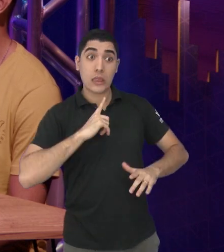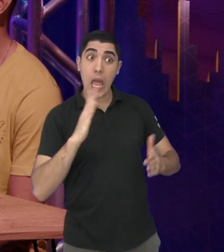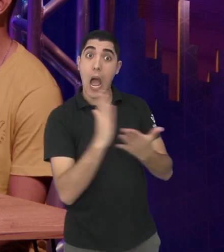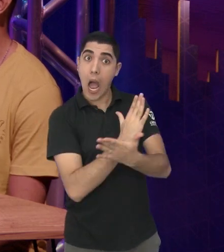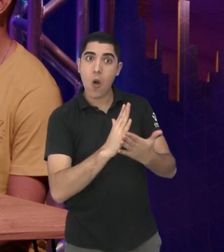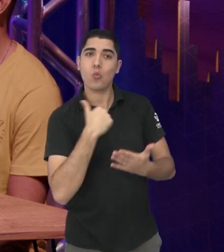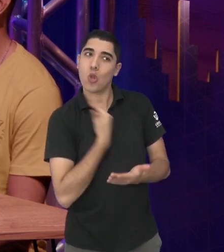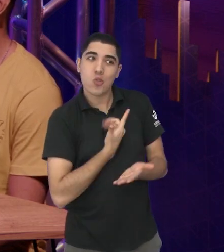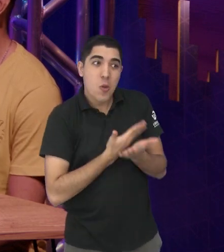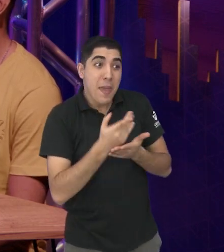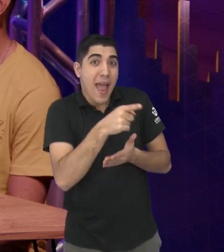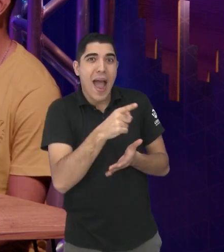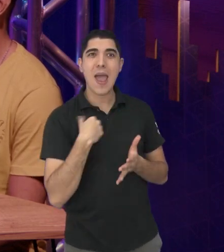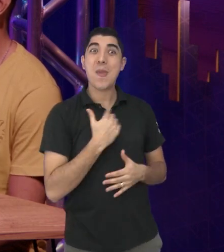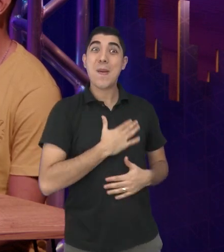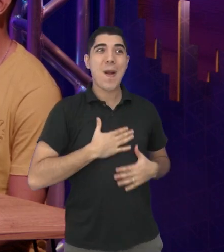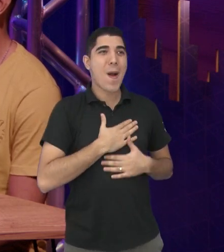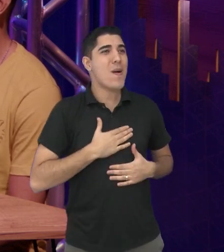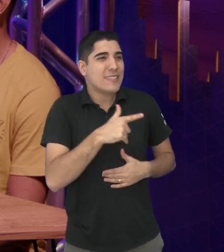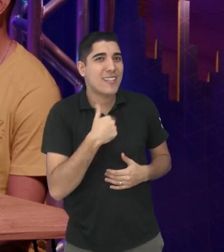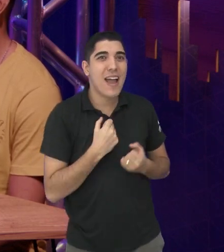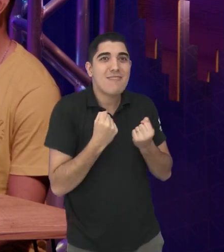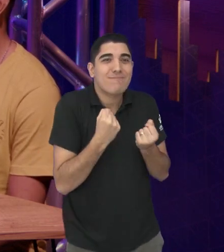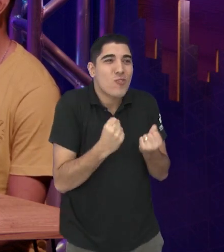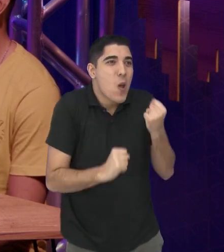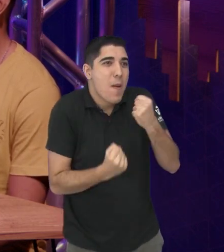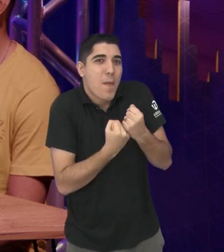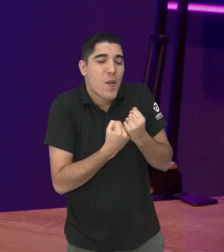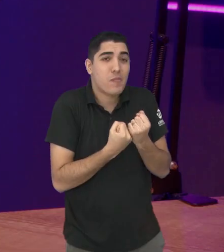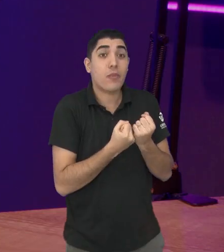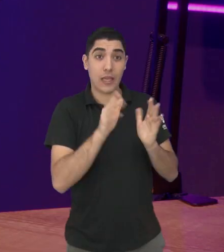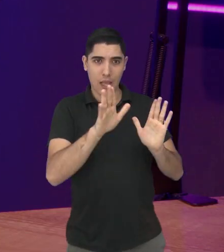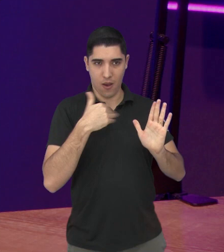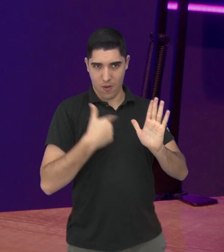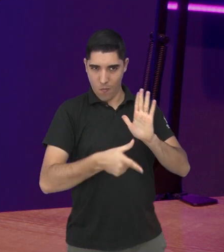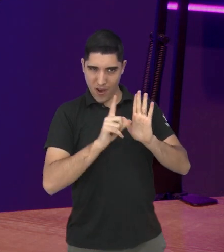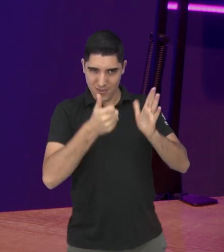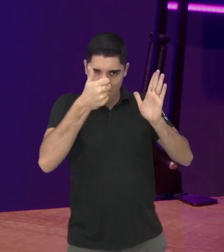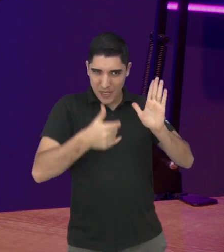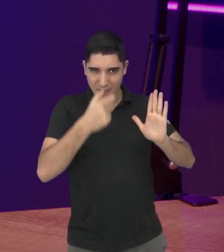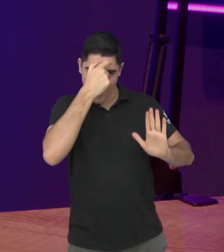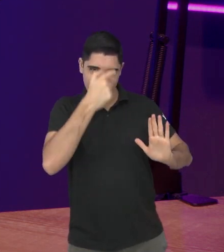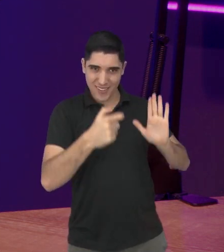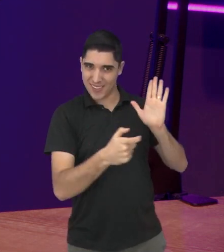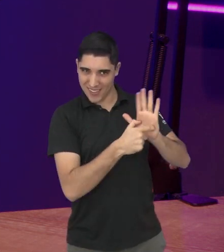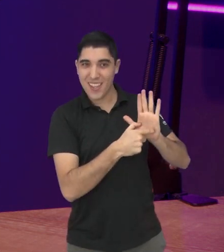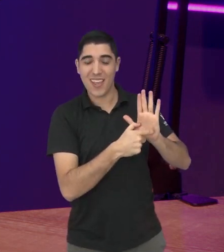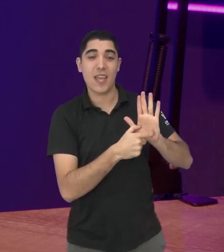né? E pensando aqui no que eu já assisti sobre inteligência artificial,